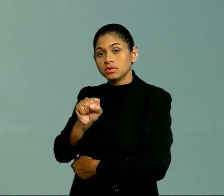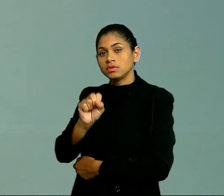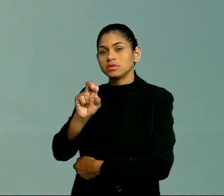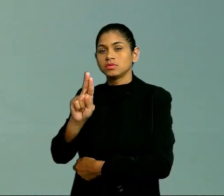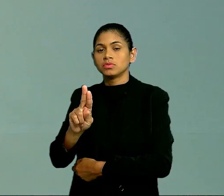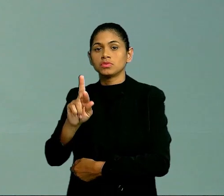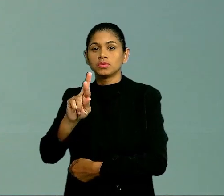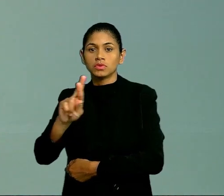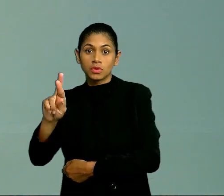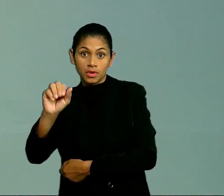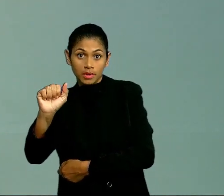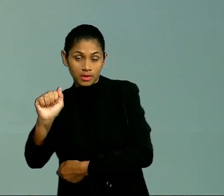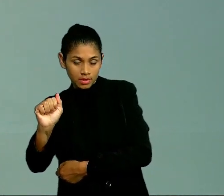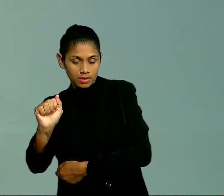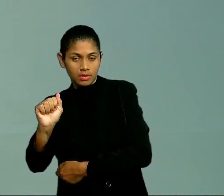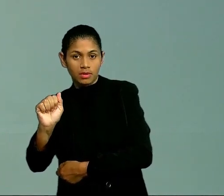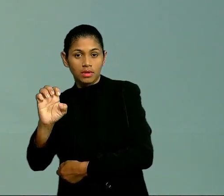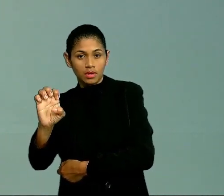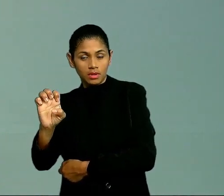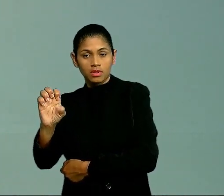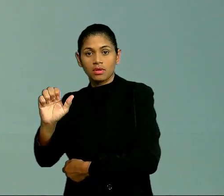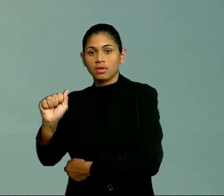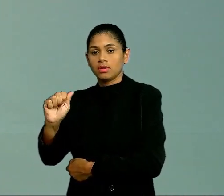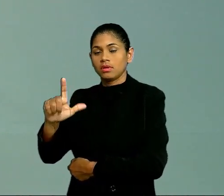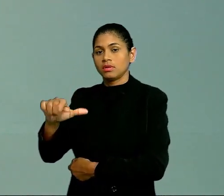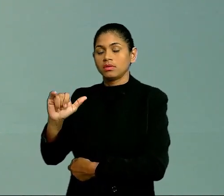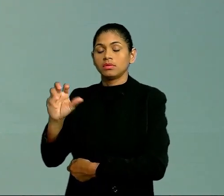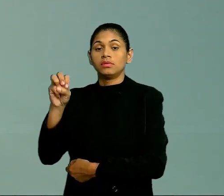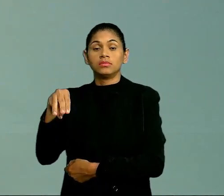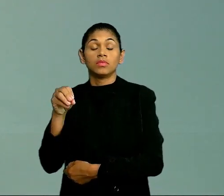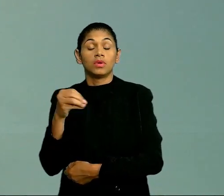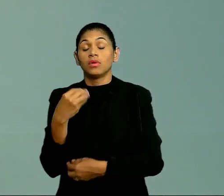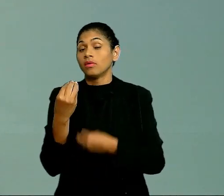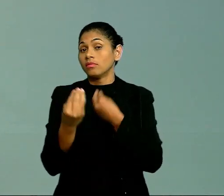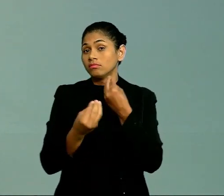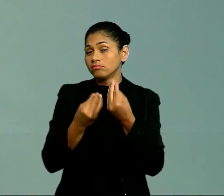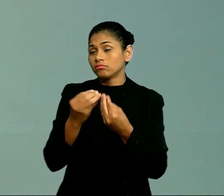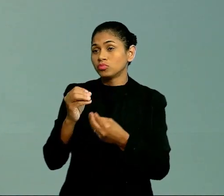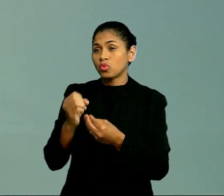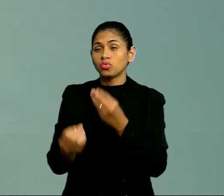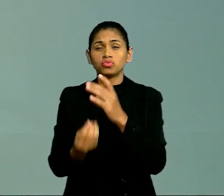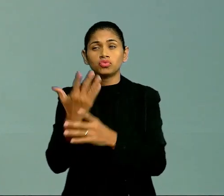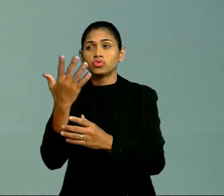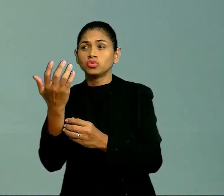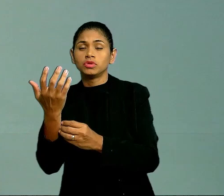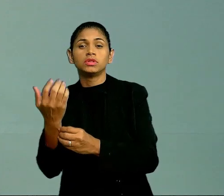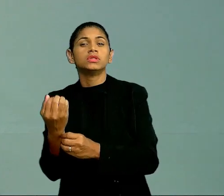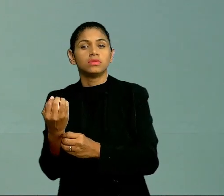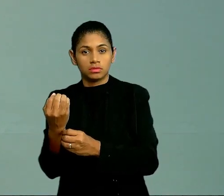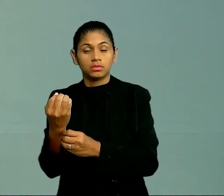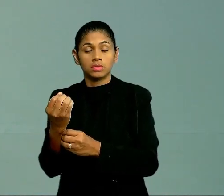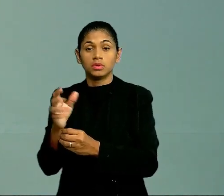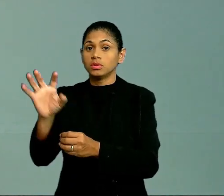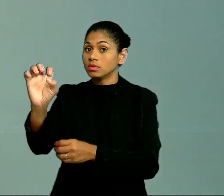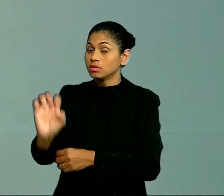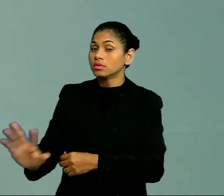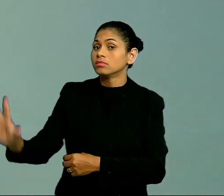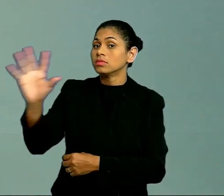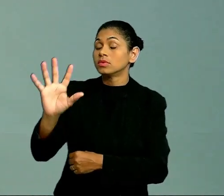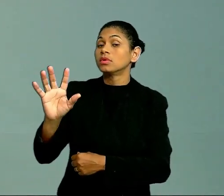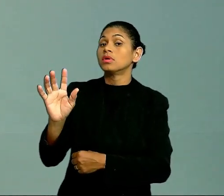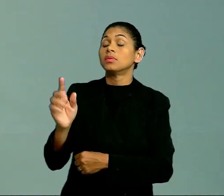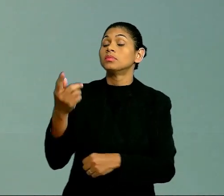uma perspectiva europeia e como ela se desenvolve no Brasil. Então, no Brasil, essa vanguarda, ela